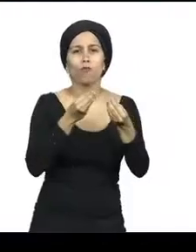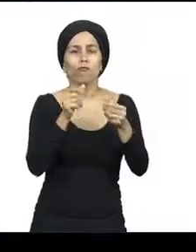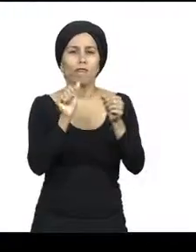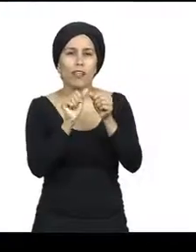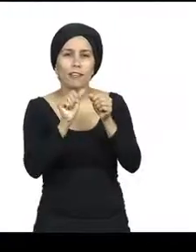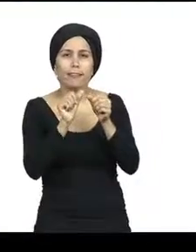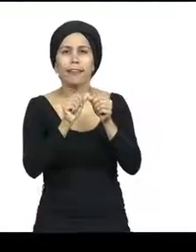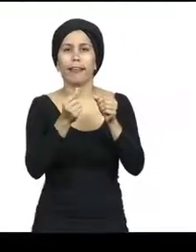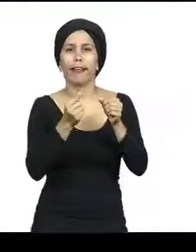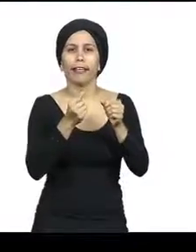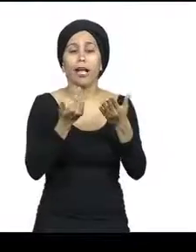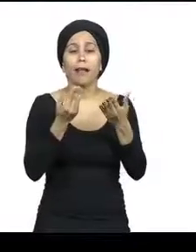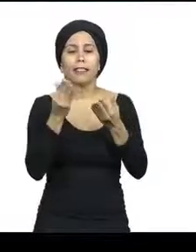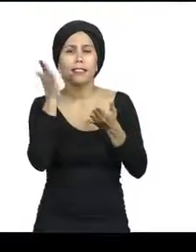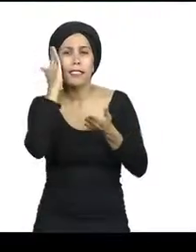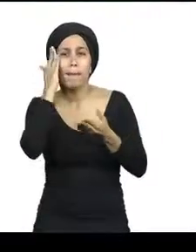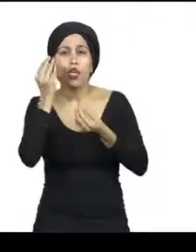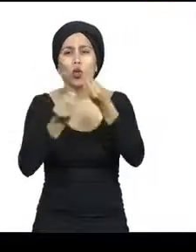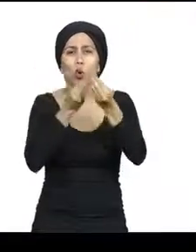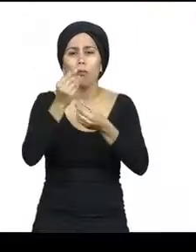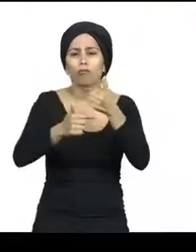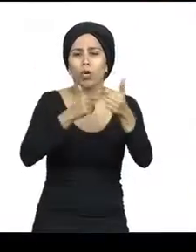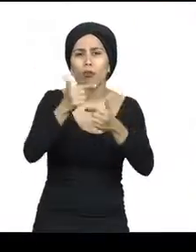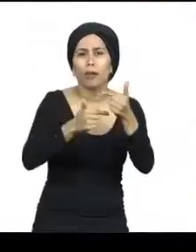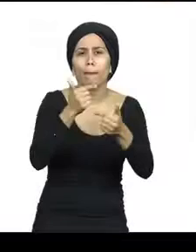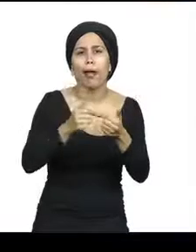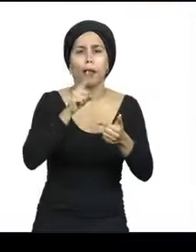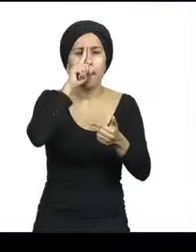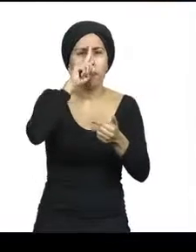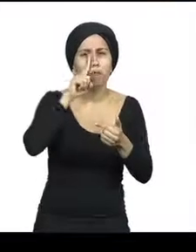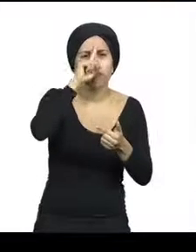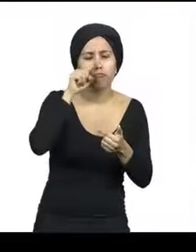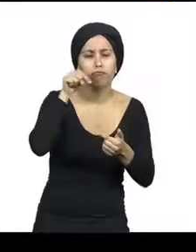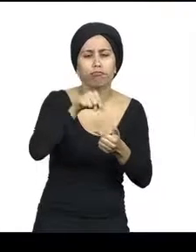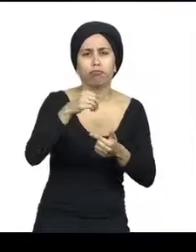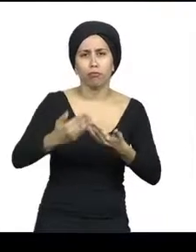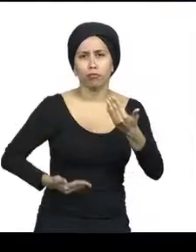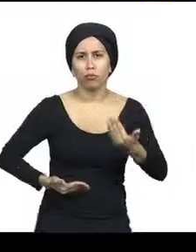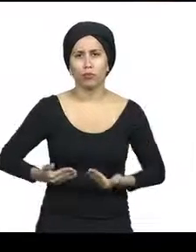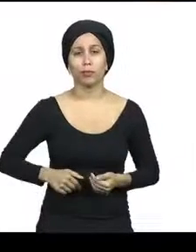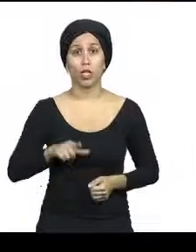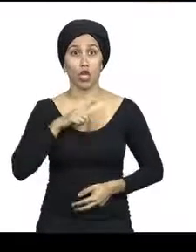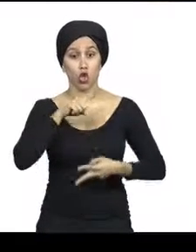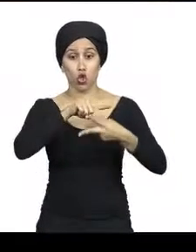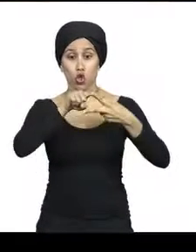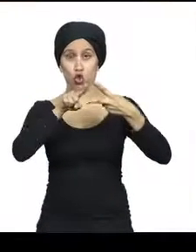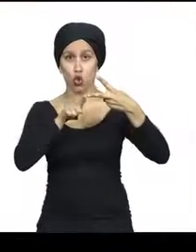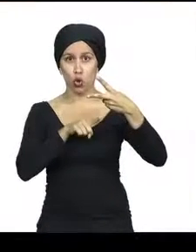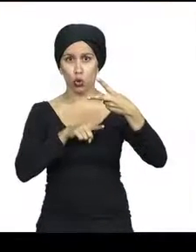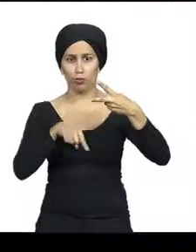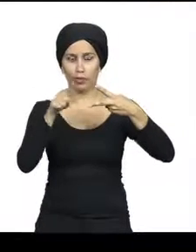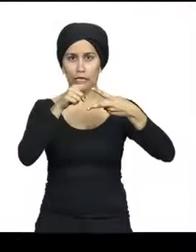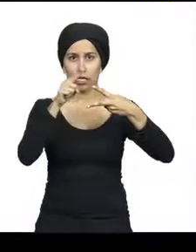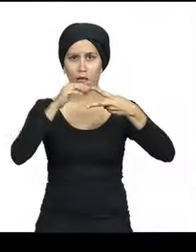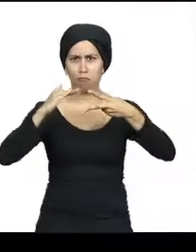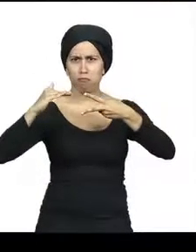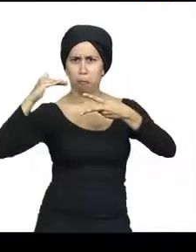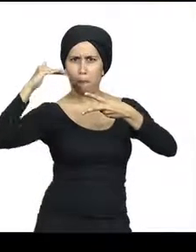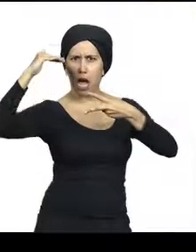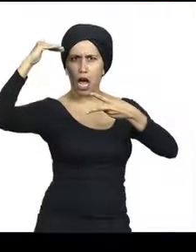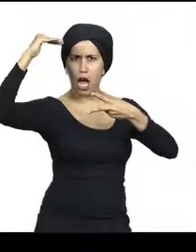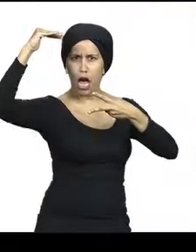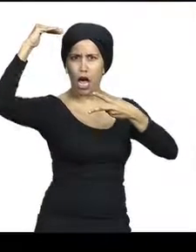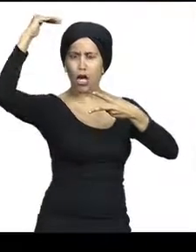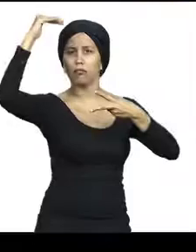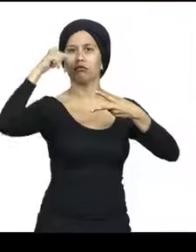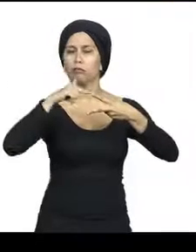determinar o grau de insalubridade, que podem ser de dois tipos: A insalubridade de grau máximo é caracterizada